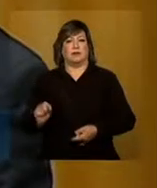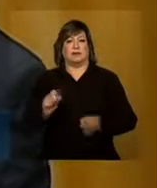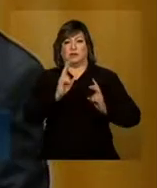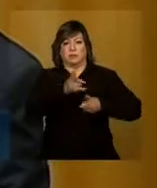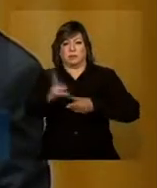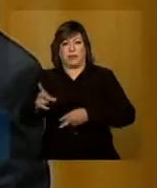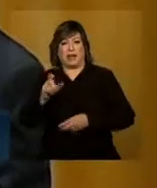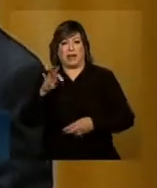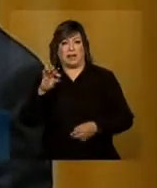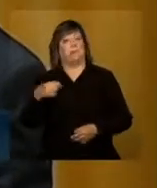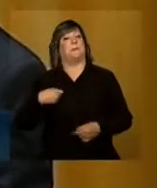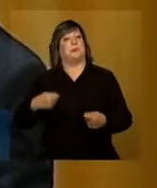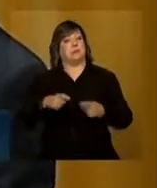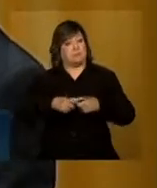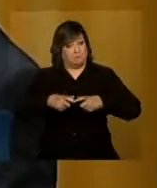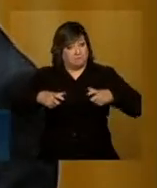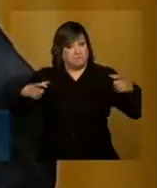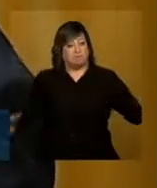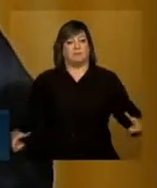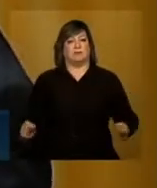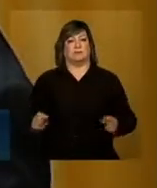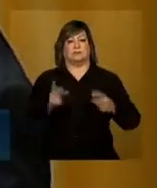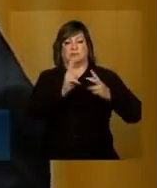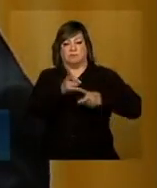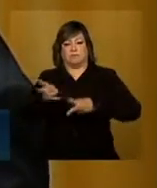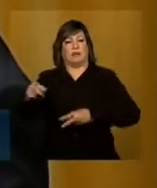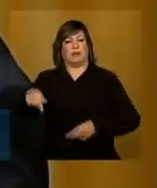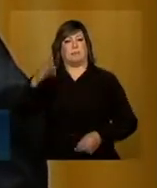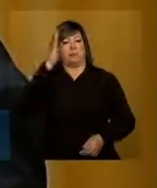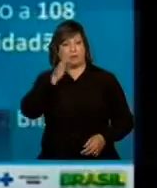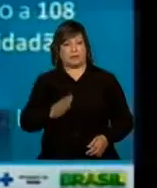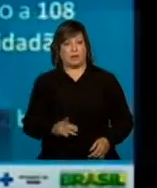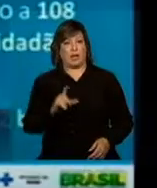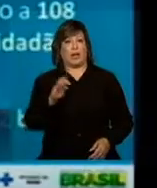nós estamos aumentando efetivamente leitos no Brasil. Pode passar?